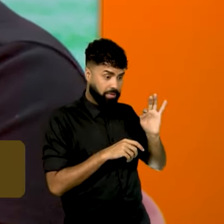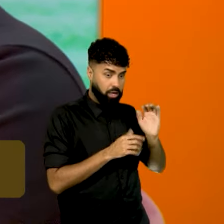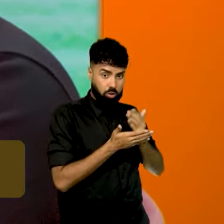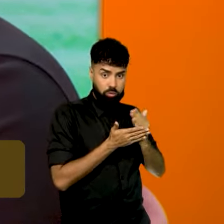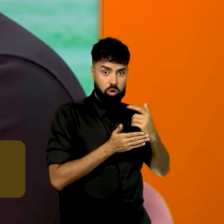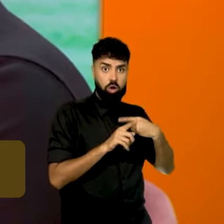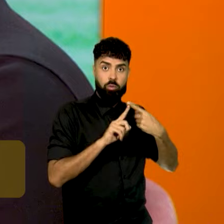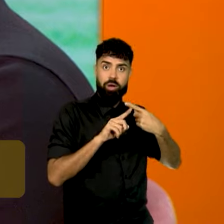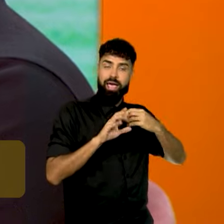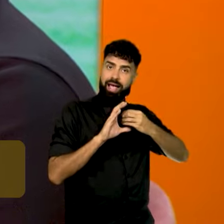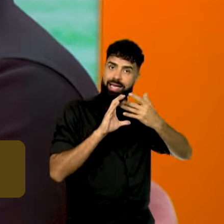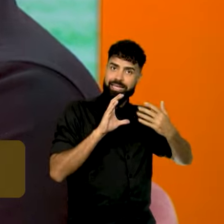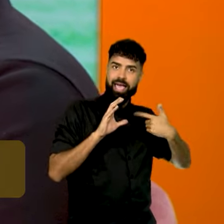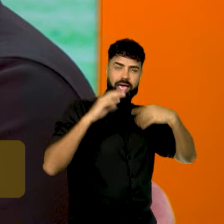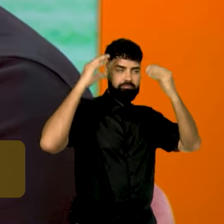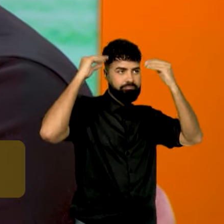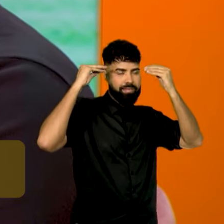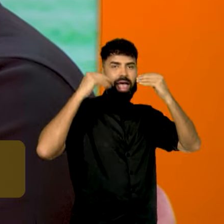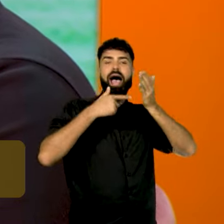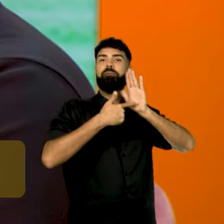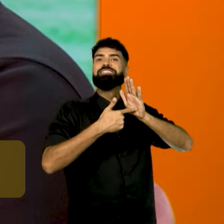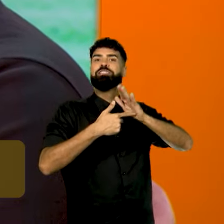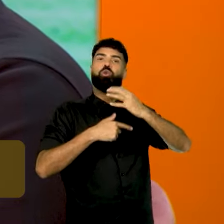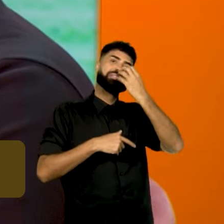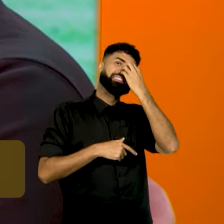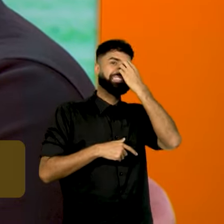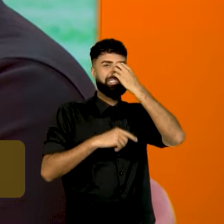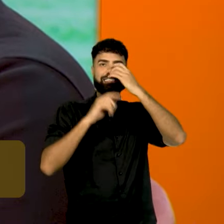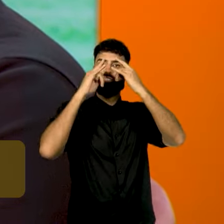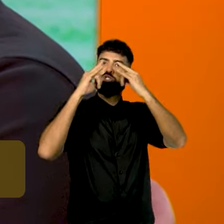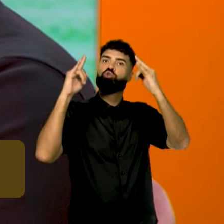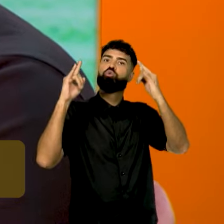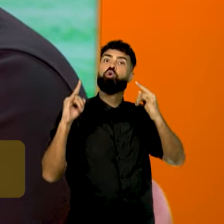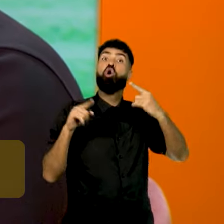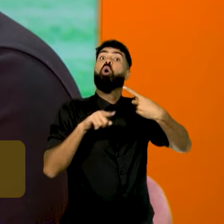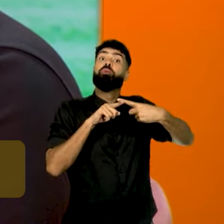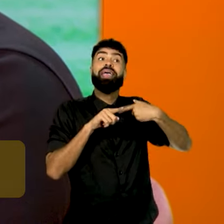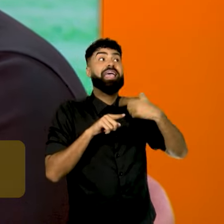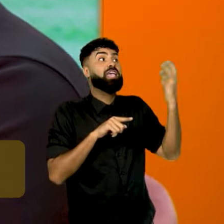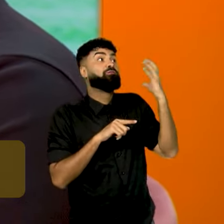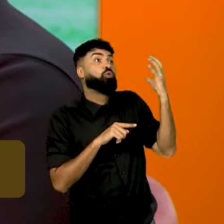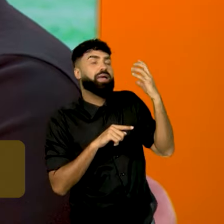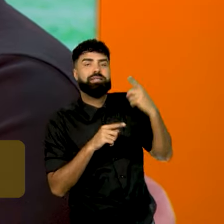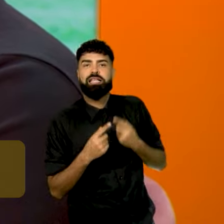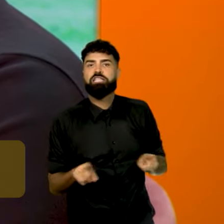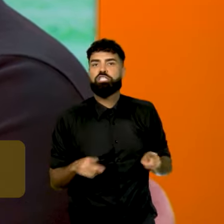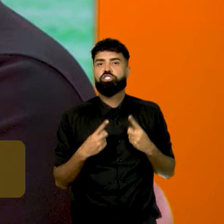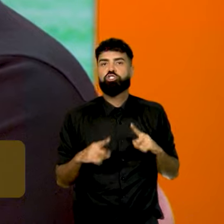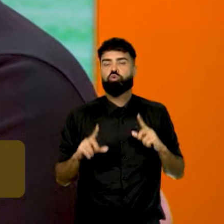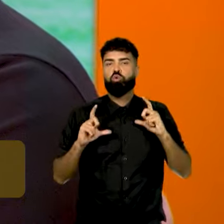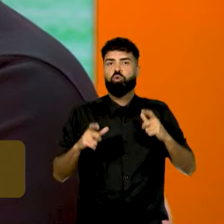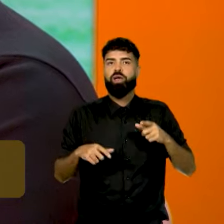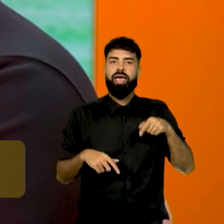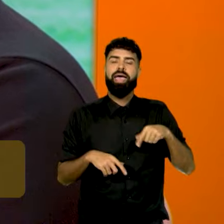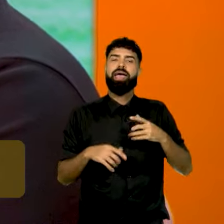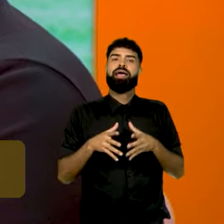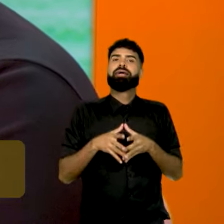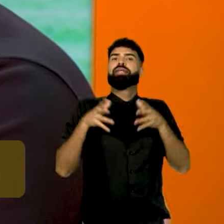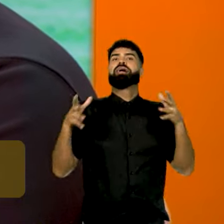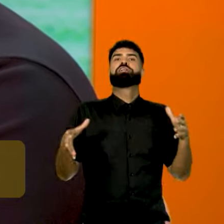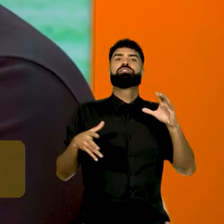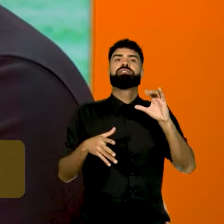um apresentador de circo por conta da influência desse disco na minha vida, o Grande Circo Místico.